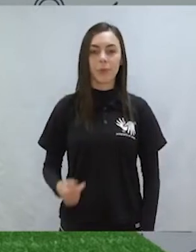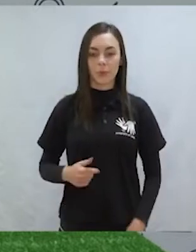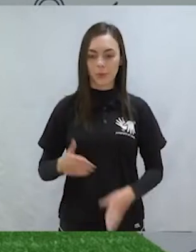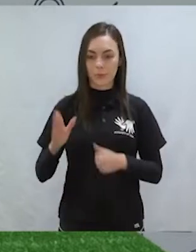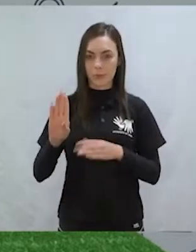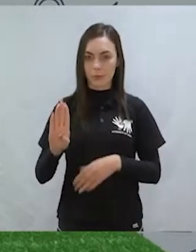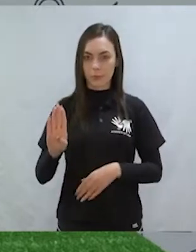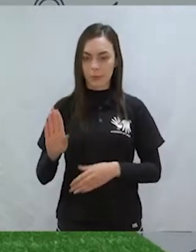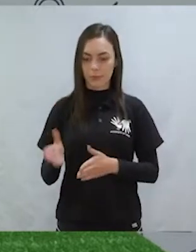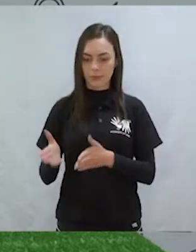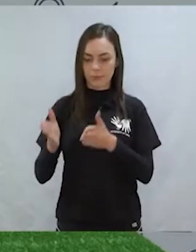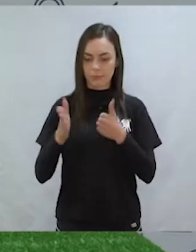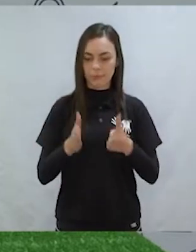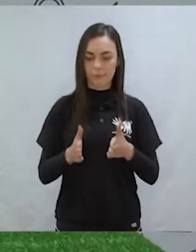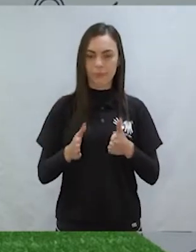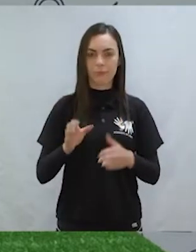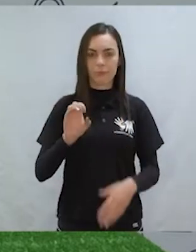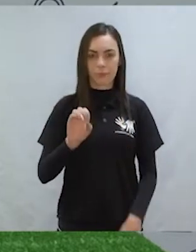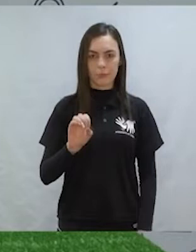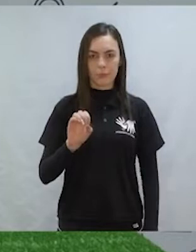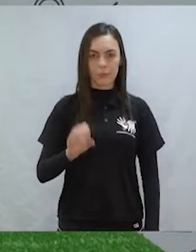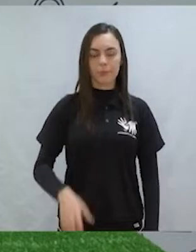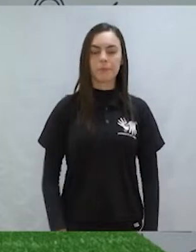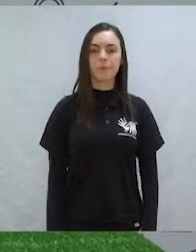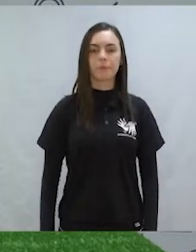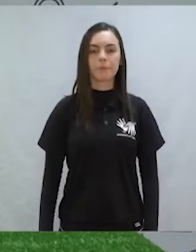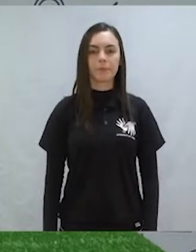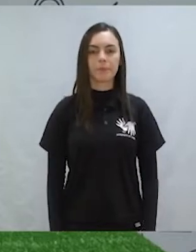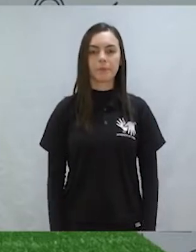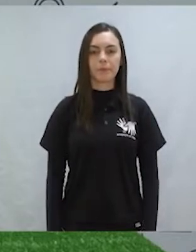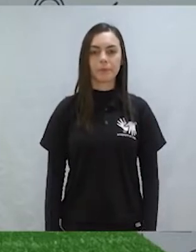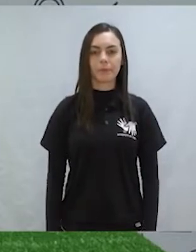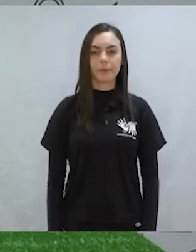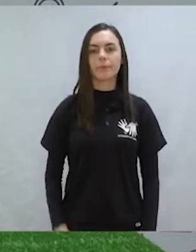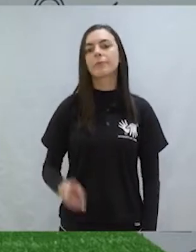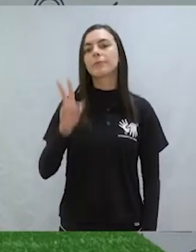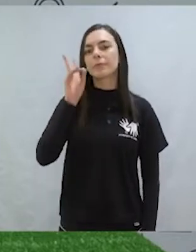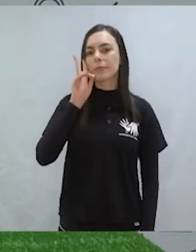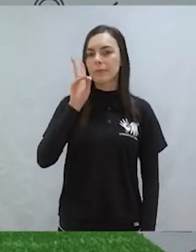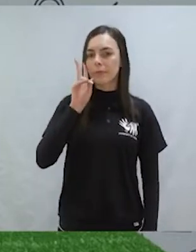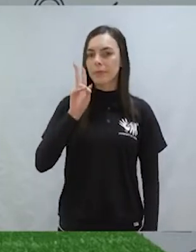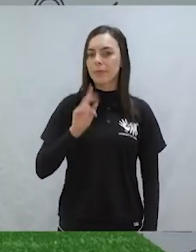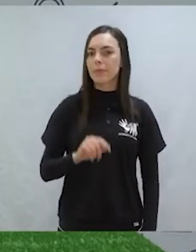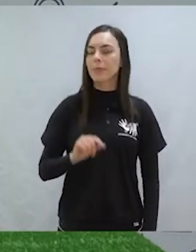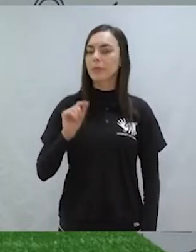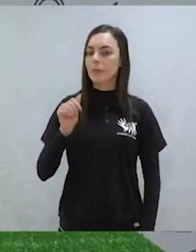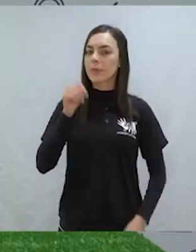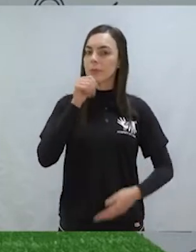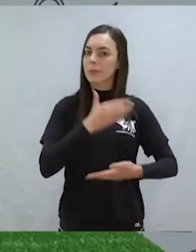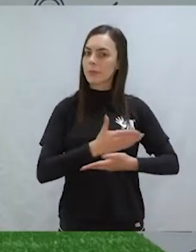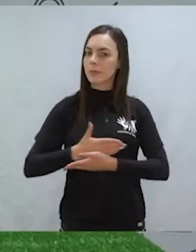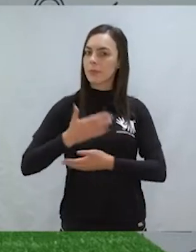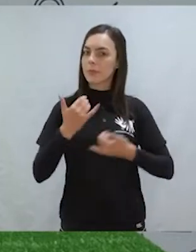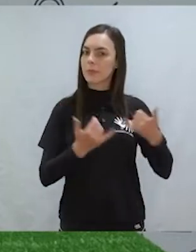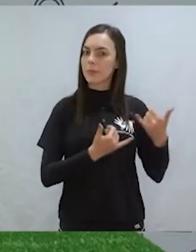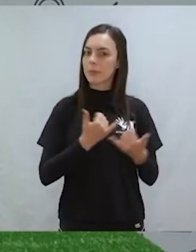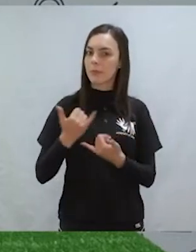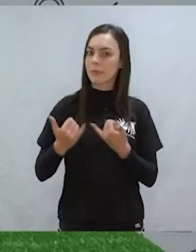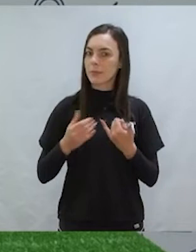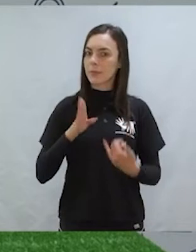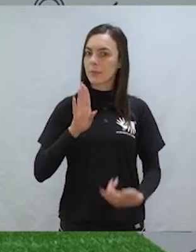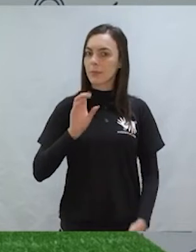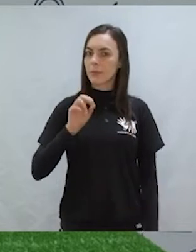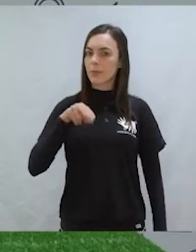ao lado do B e vai formar bo. Lembram que a palavra é